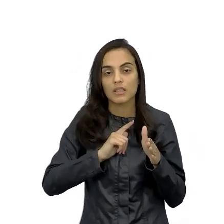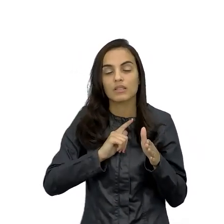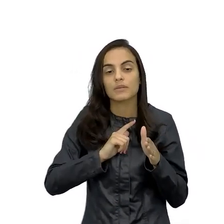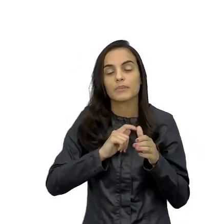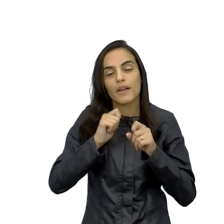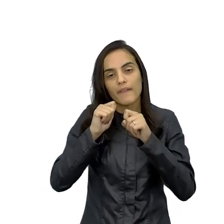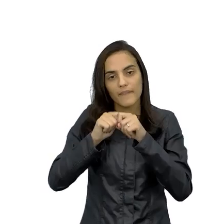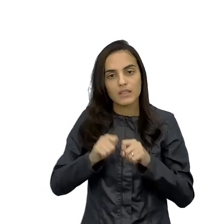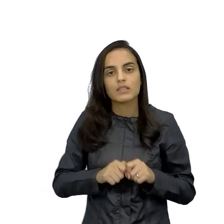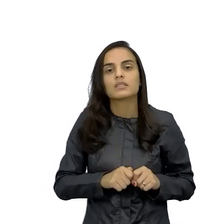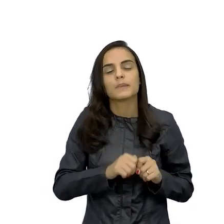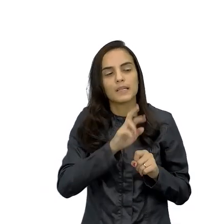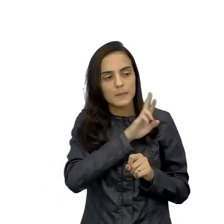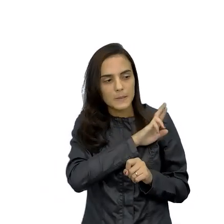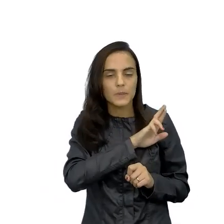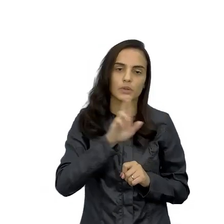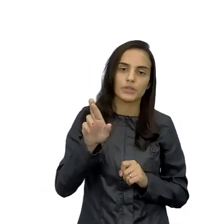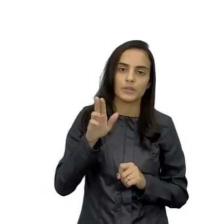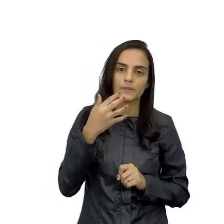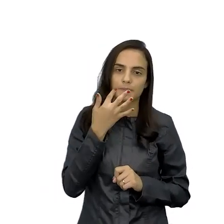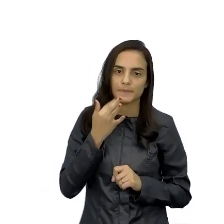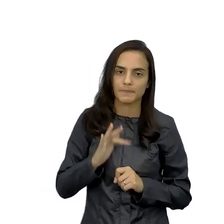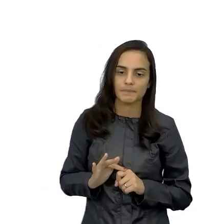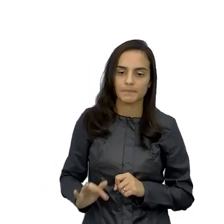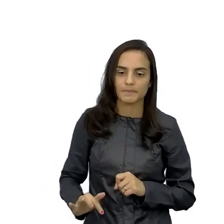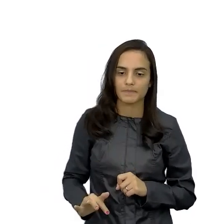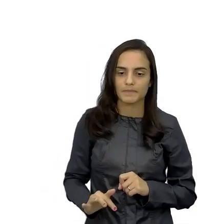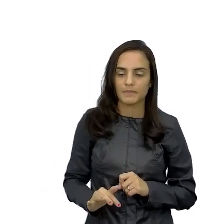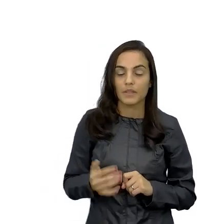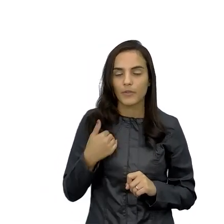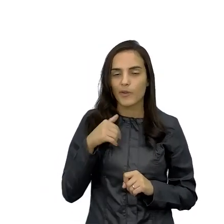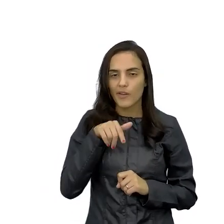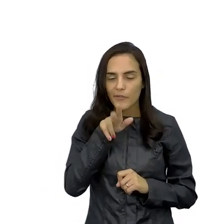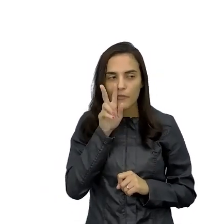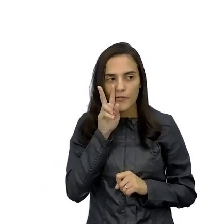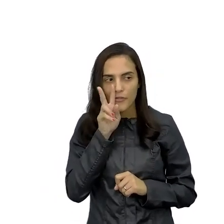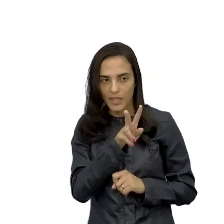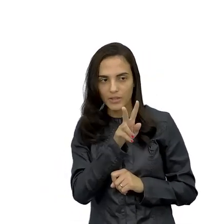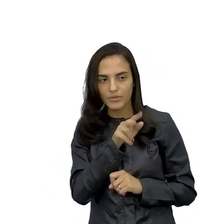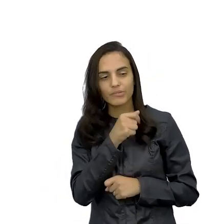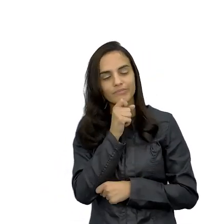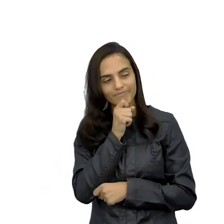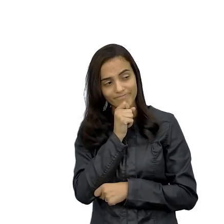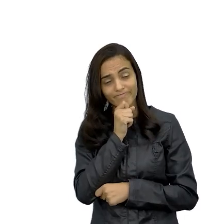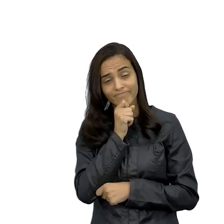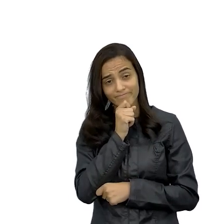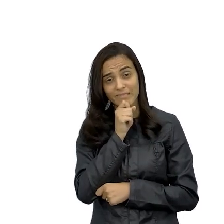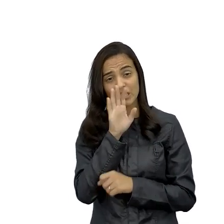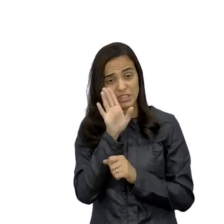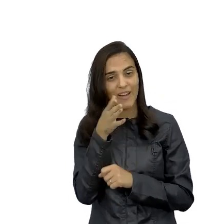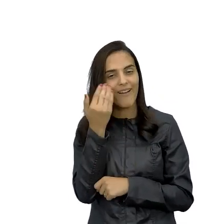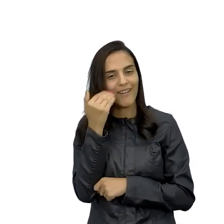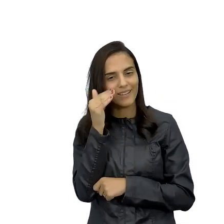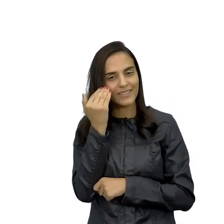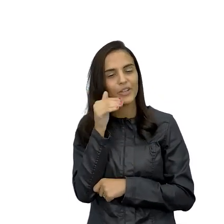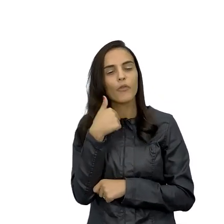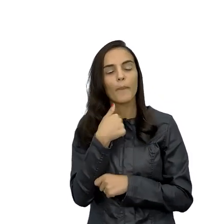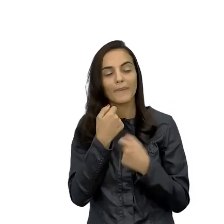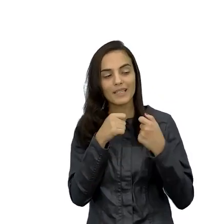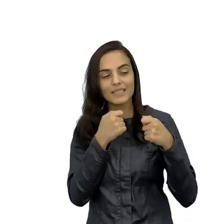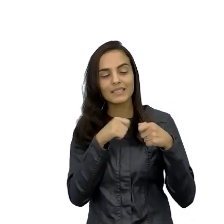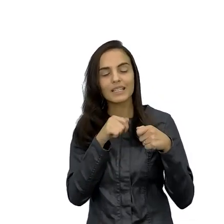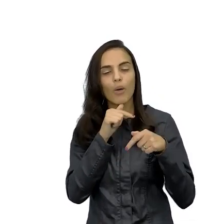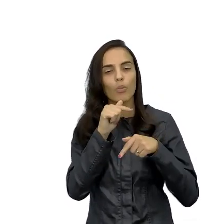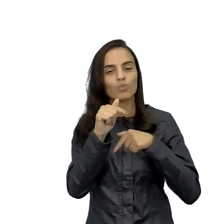ser respondido pelas crianças, né? Então, quando eu olho isso daqui, eu falo, já entendi, eu vou precisar fazer